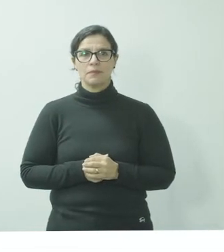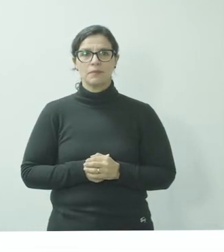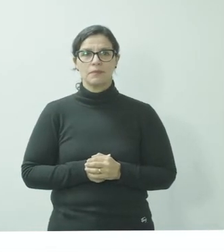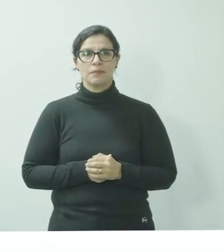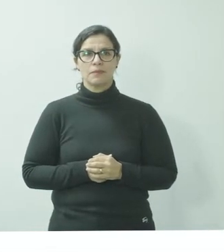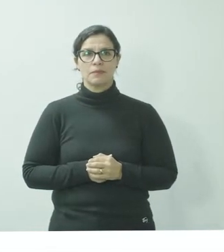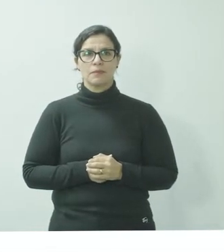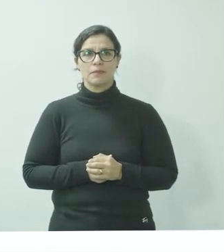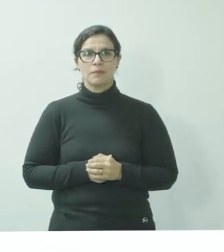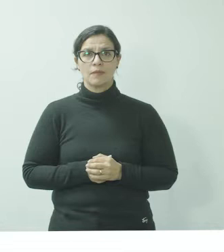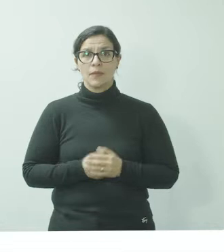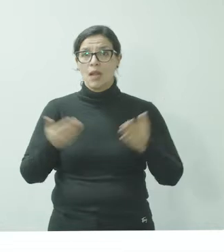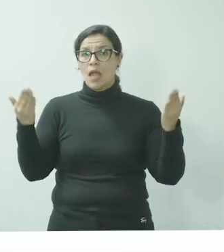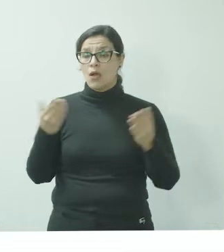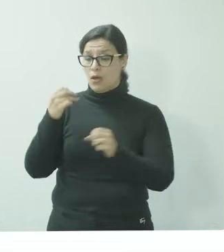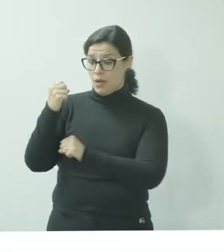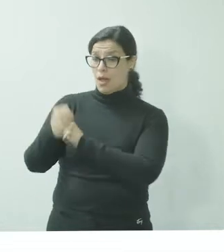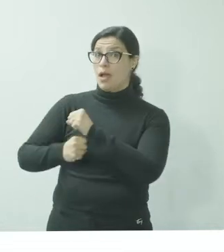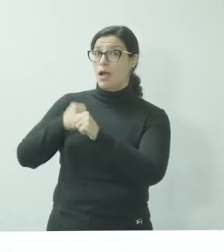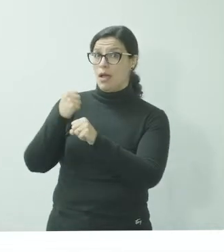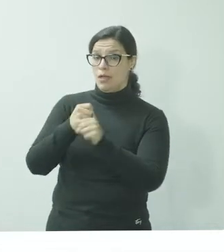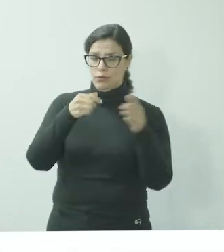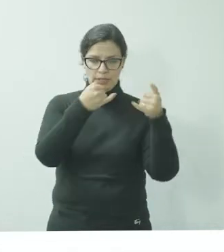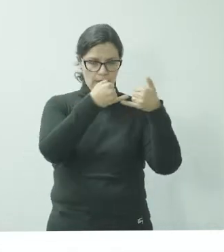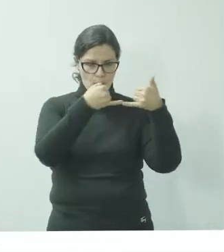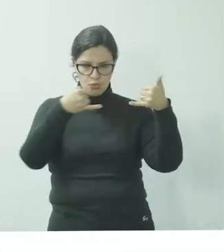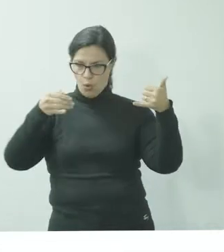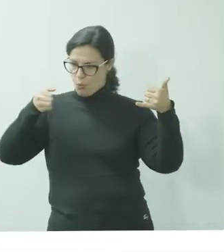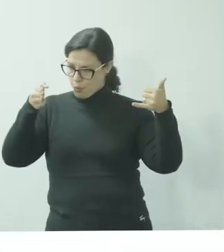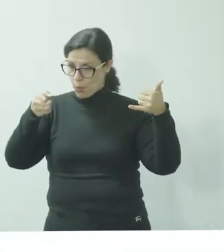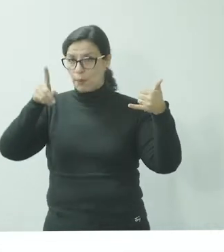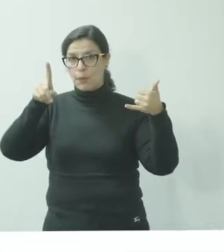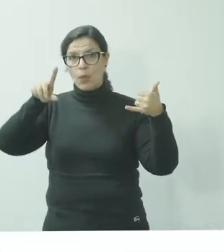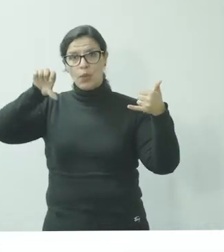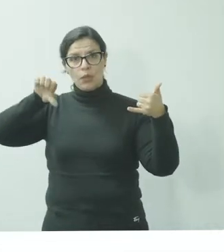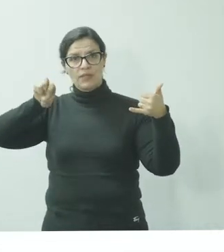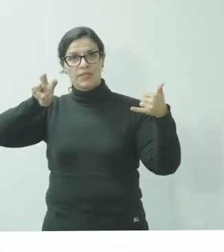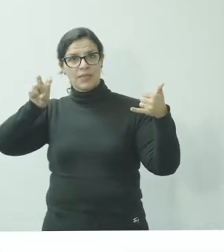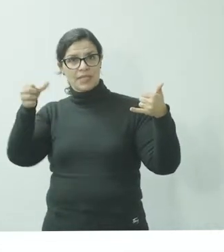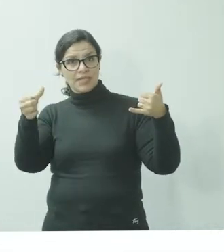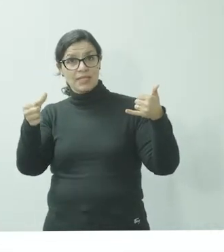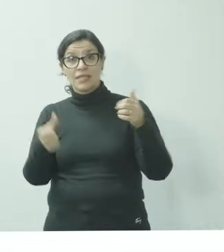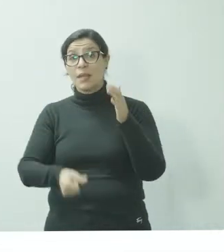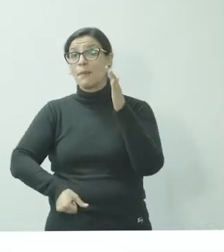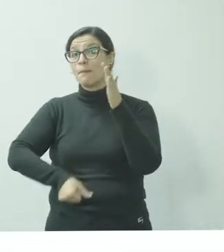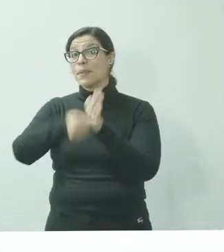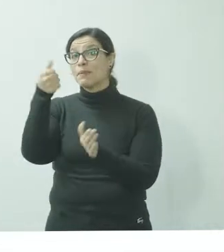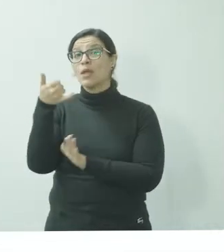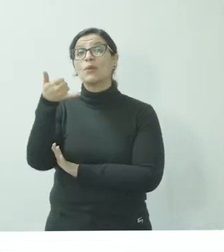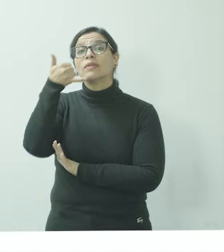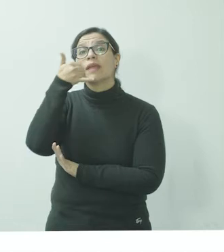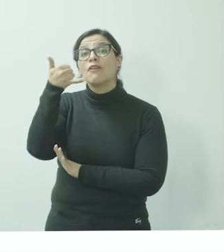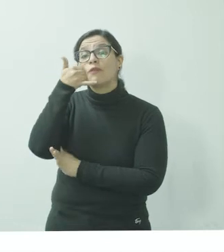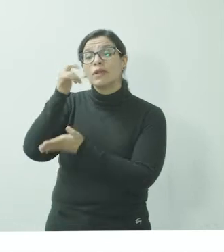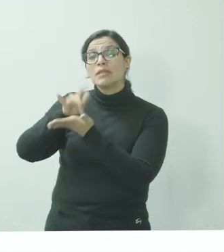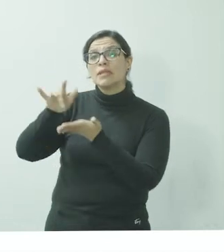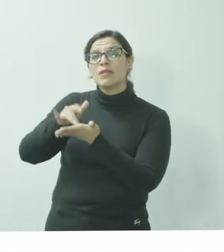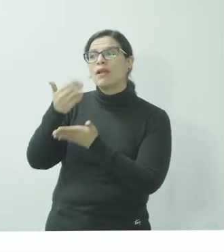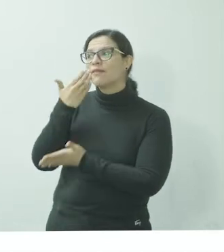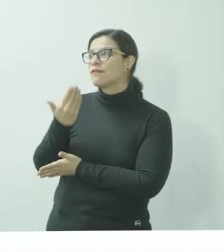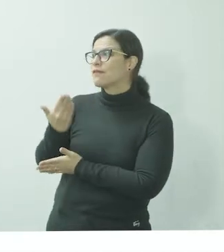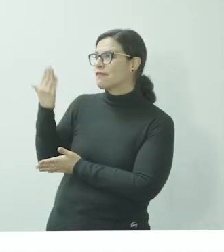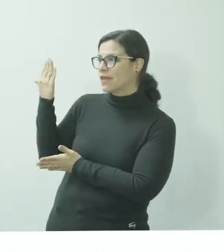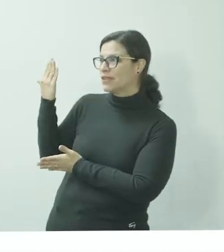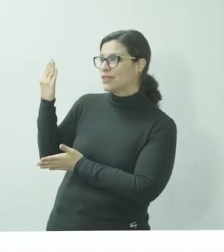tecnologias e no ano de 1956 o primeiro celular foi construído Olhem só que